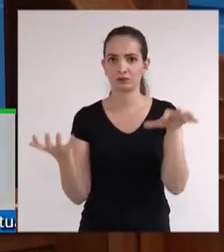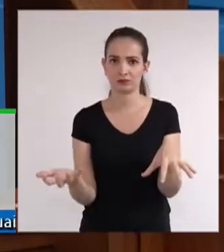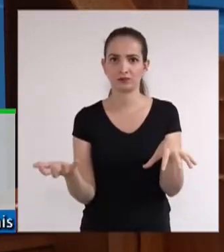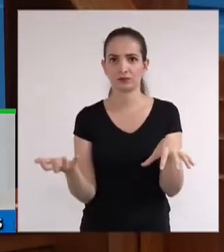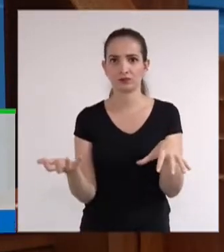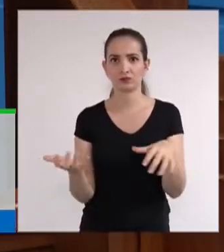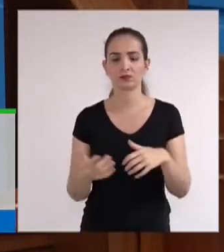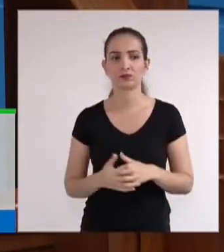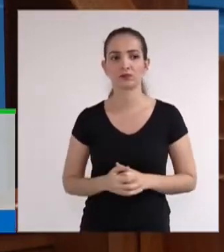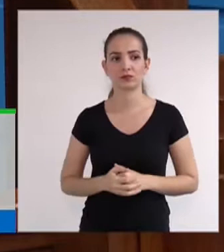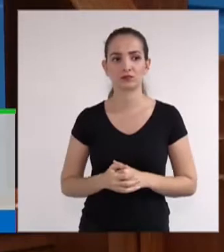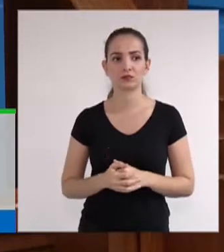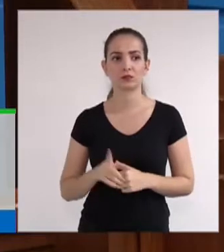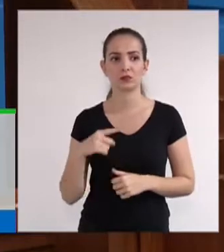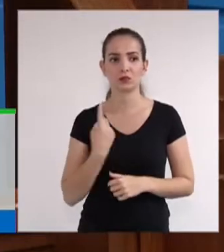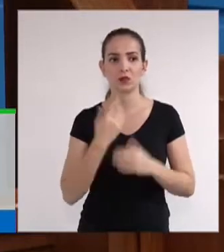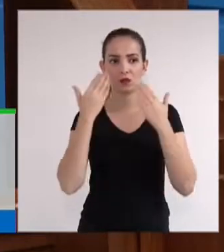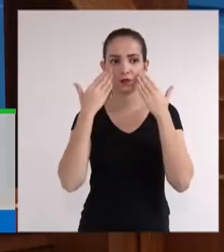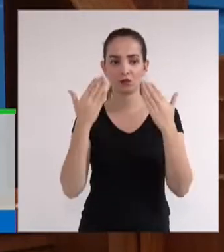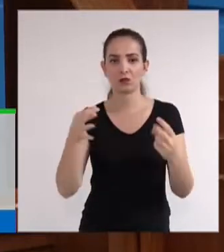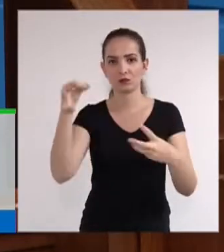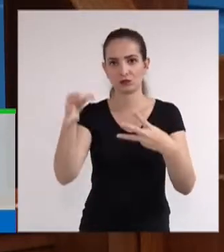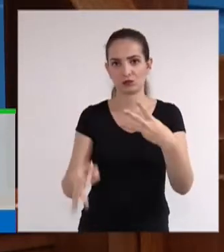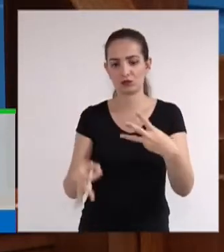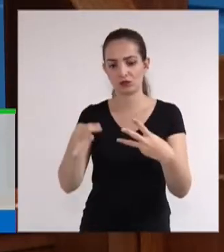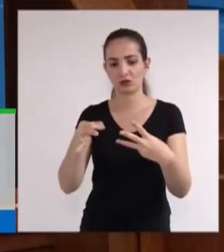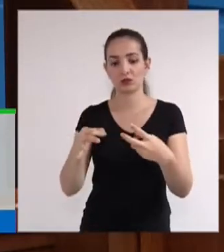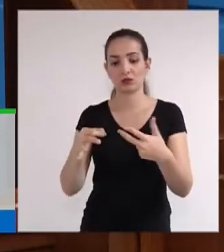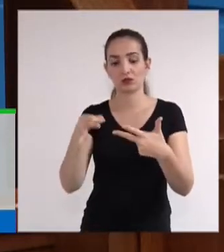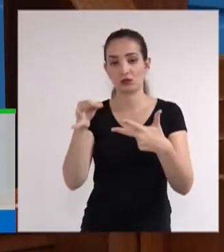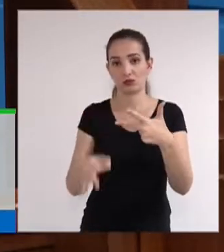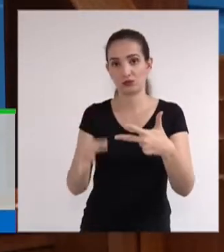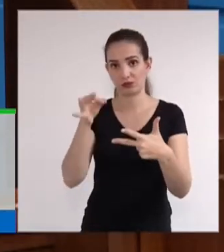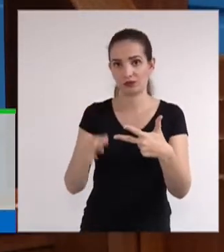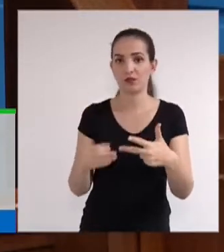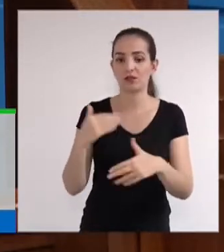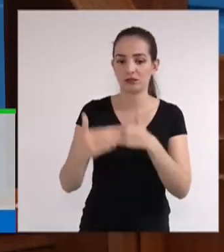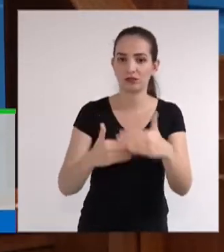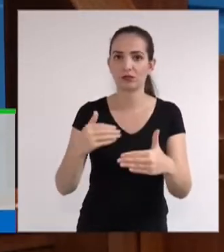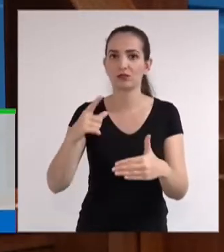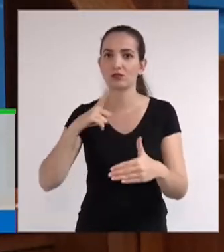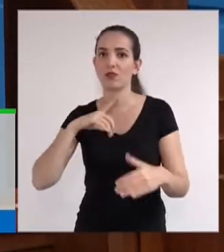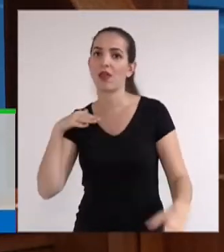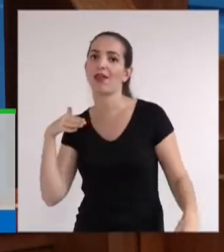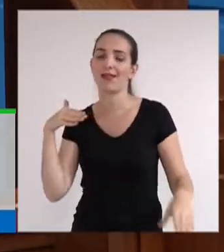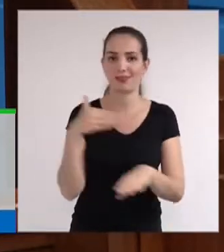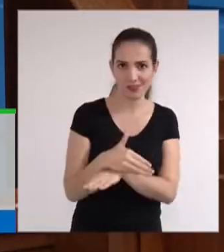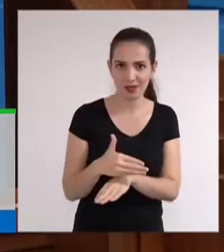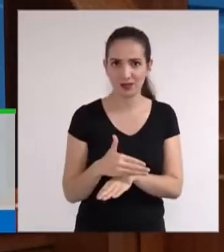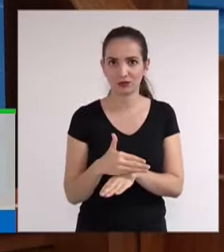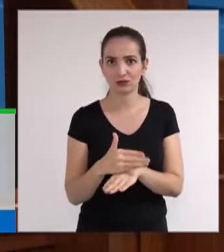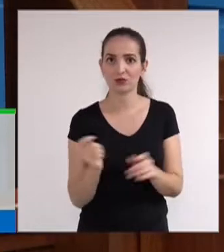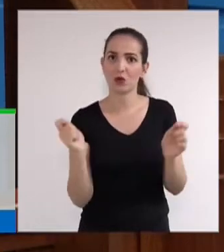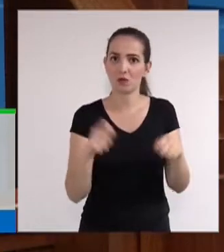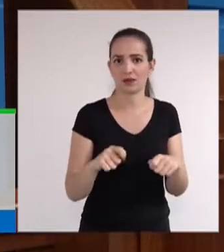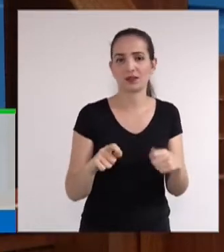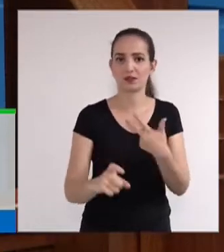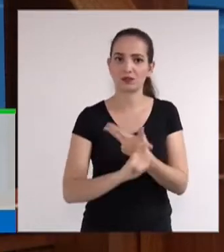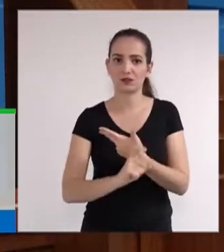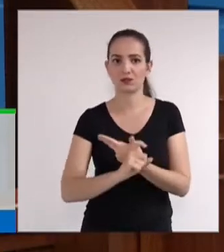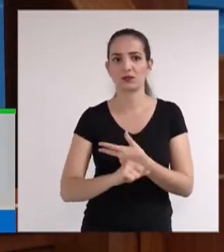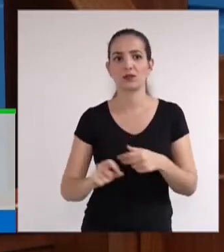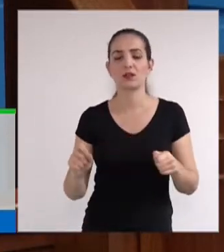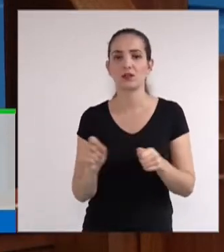Nacional. Vemos o Poder Judiciário a cada dia invadindo as competências do Poder Executivo e